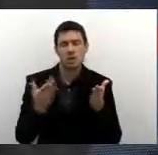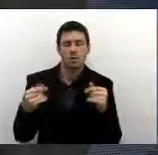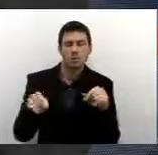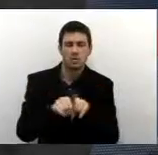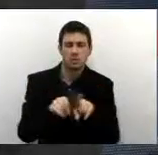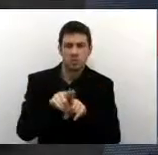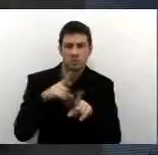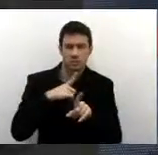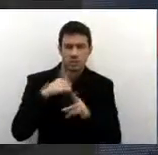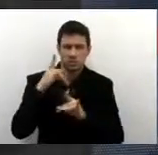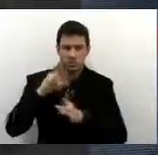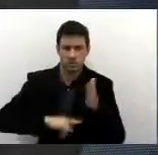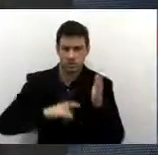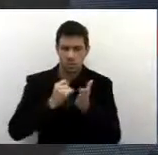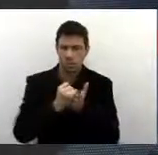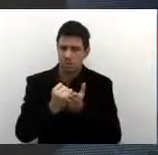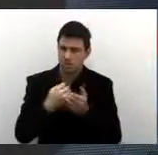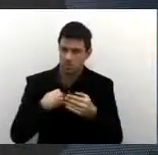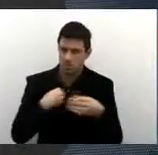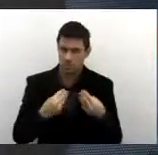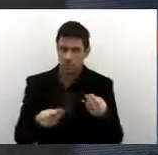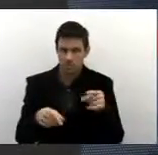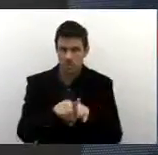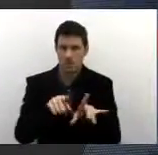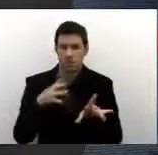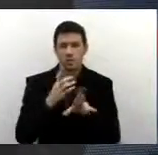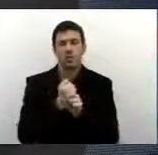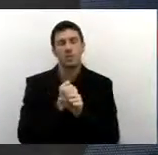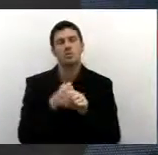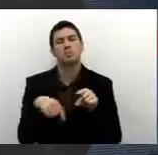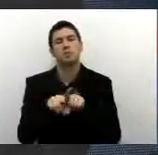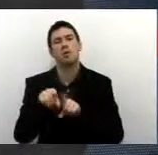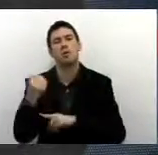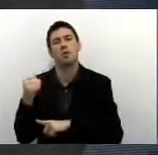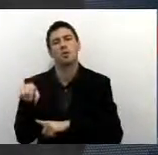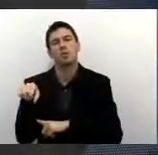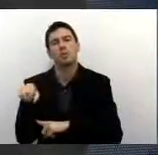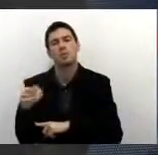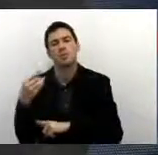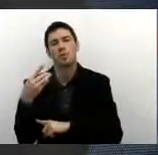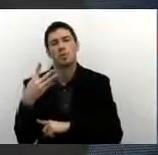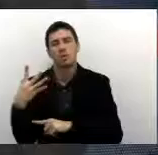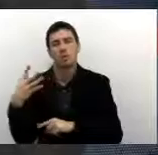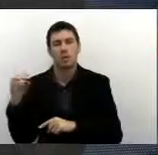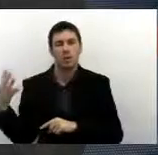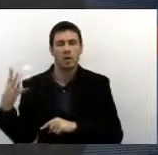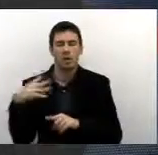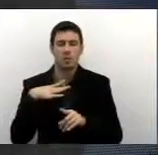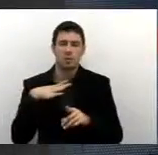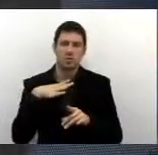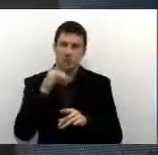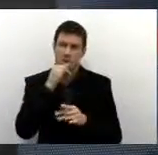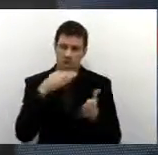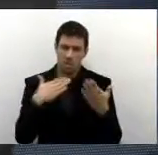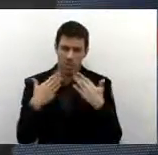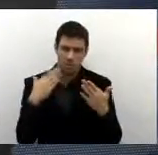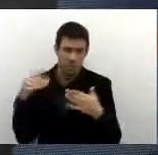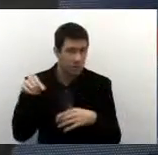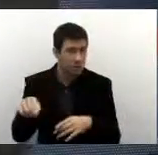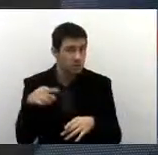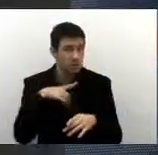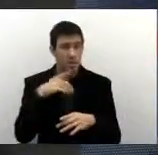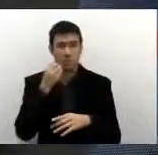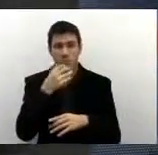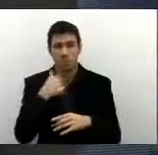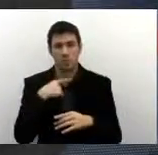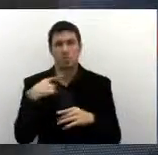de documento que passa pela nossa secretaria, totalizando 8.084, né, atendimentos. Então, isso, claro, requer